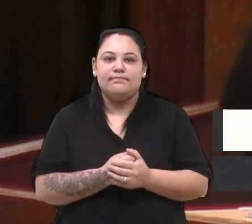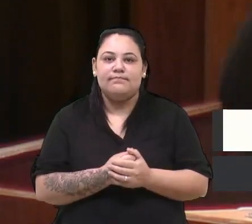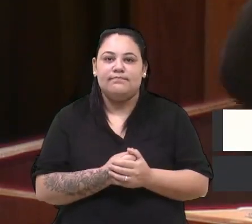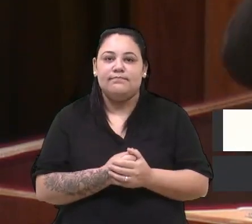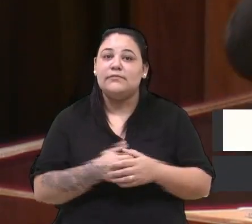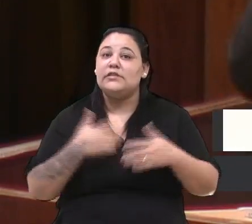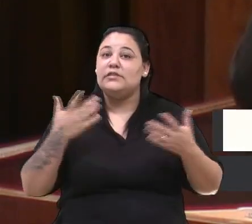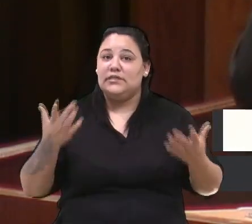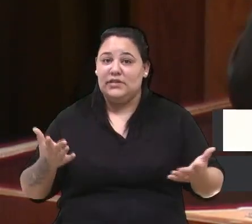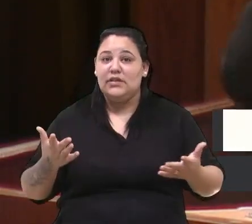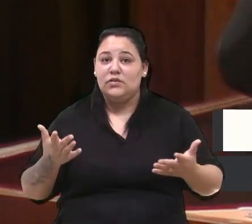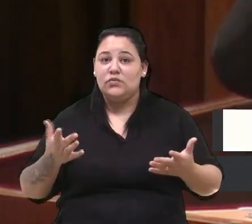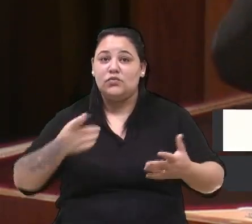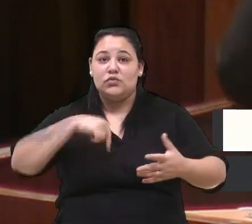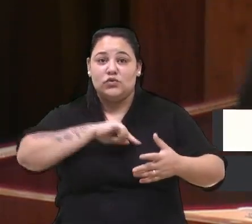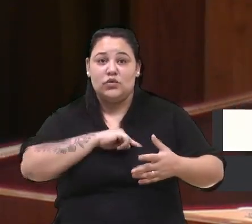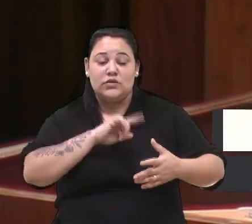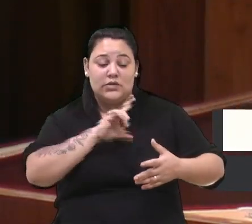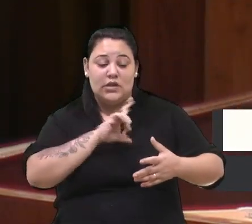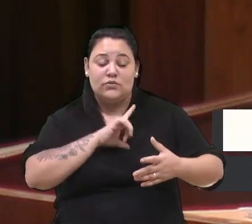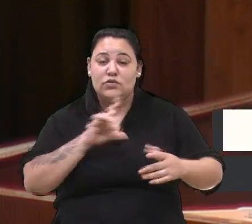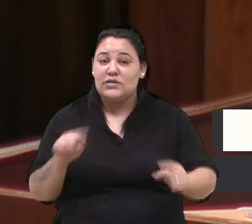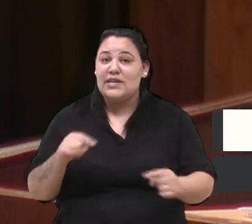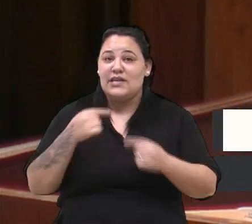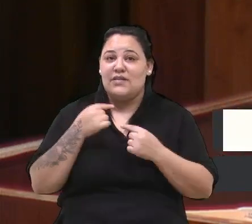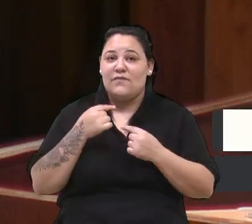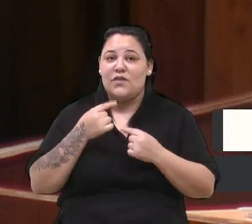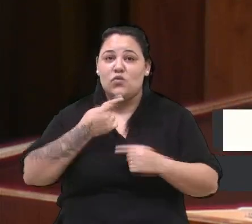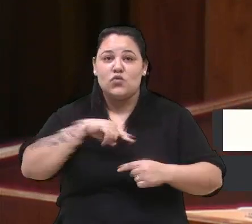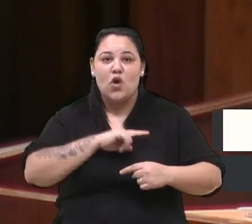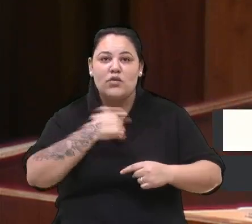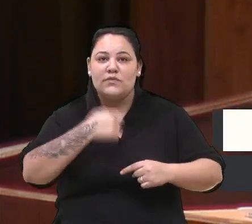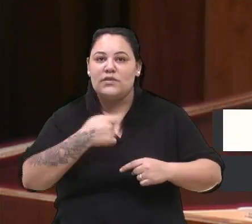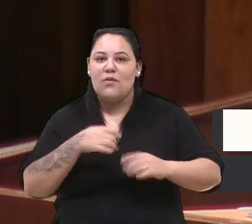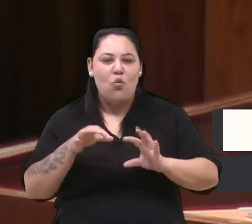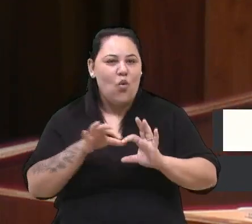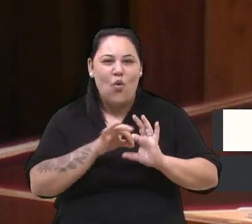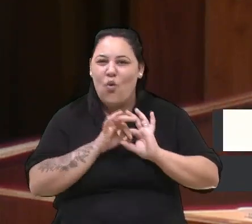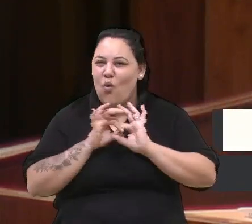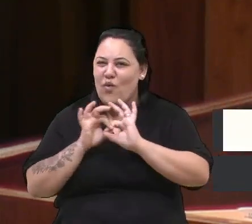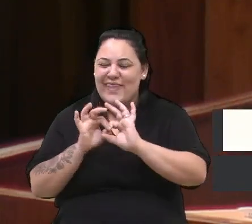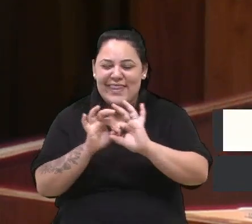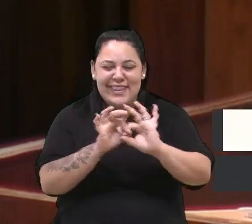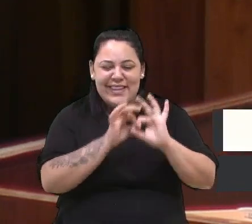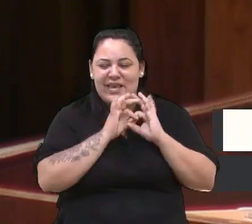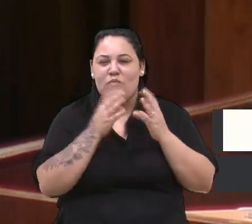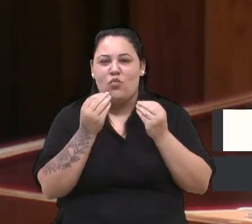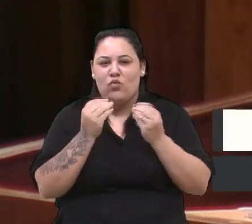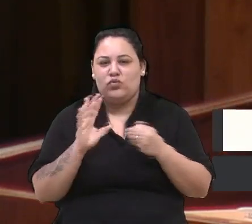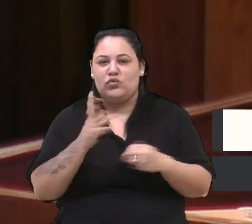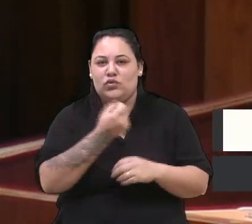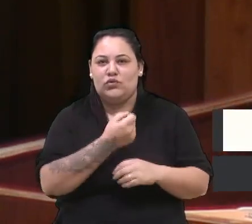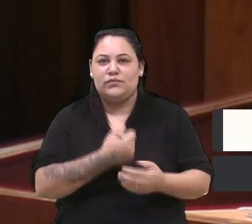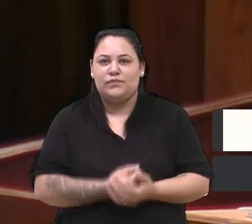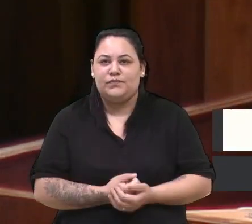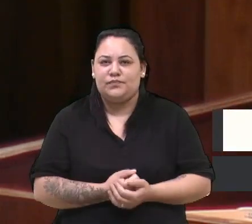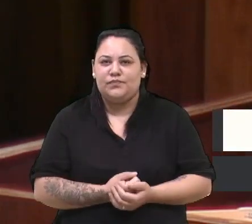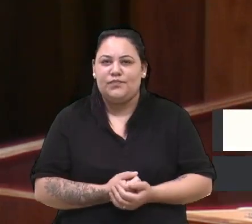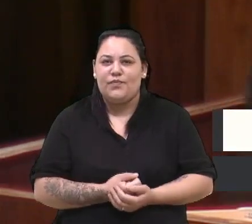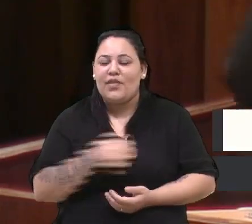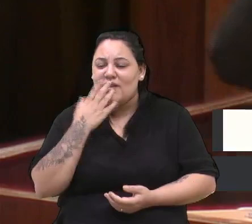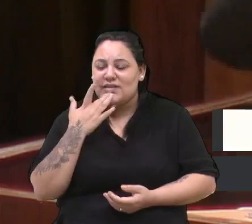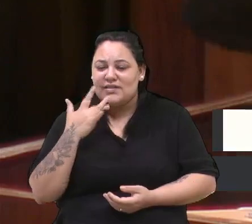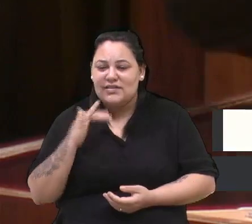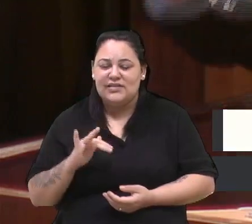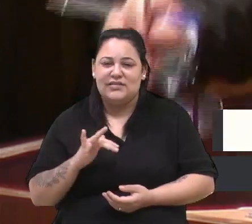Então, nós temos desafios que precisamos nos unir muito, muito. Olha, o materno-infantil precisa